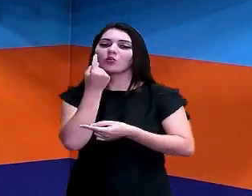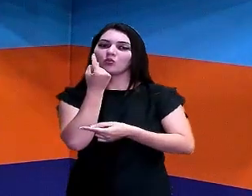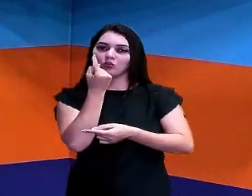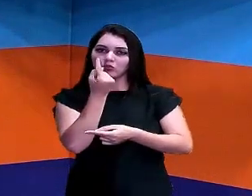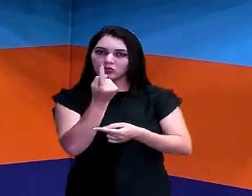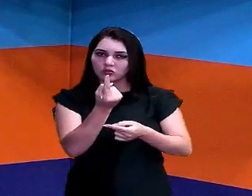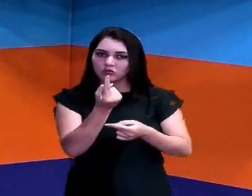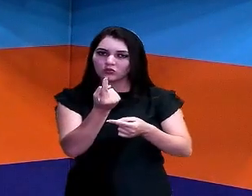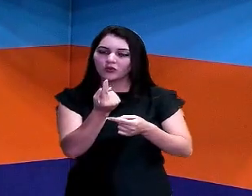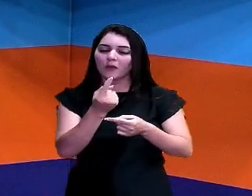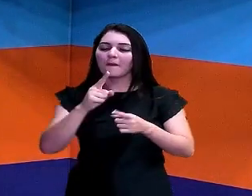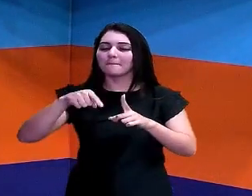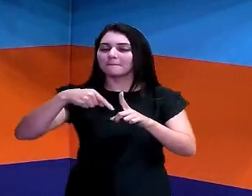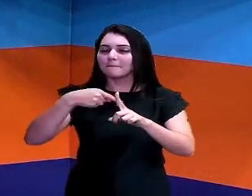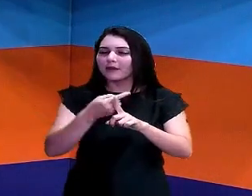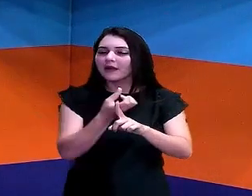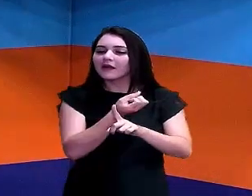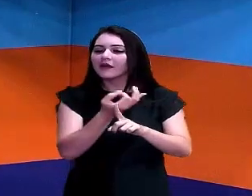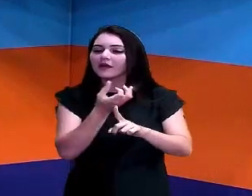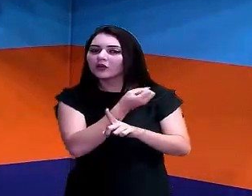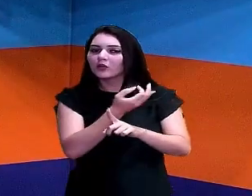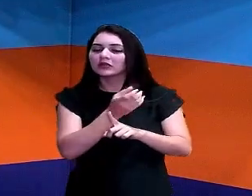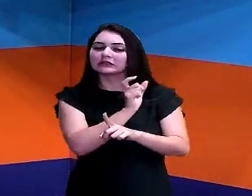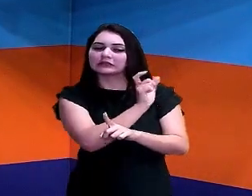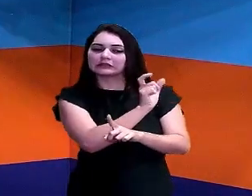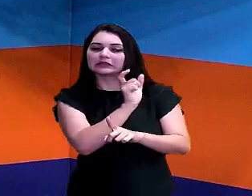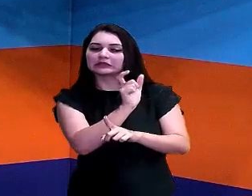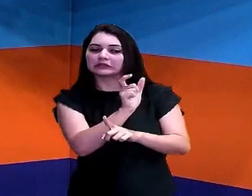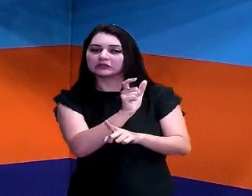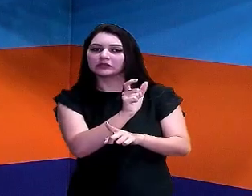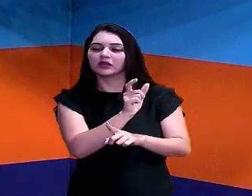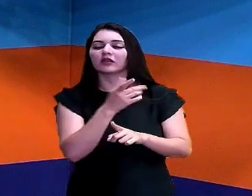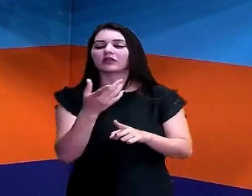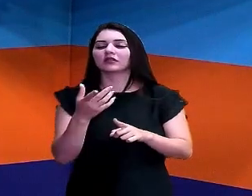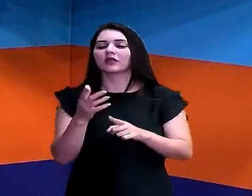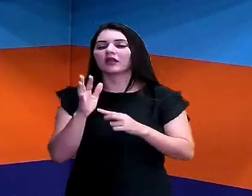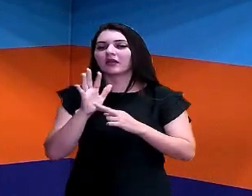né? Mais a quantidade de casas decimais